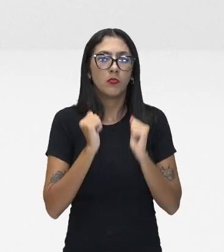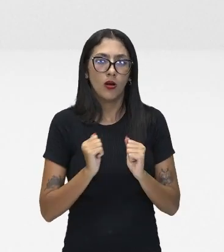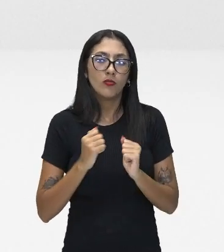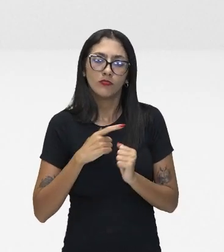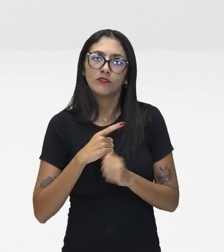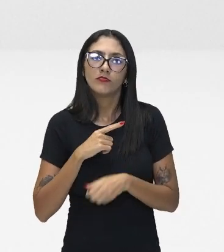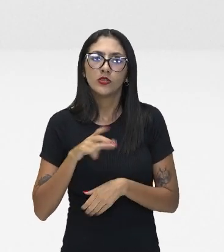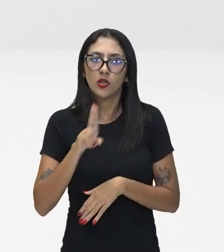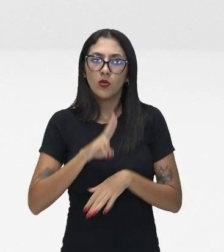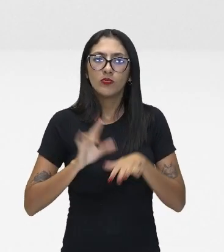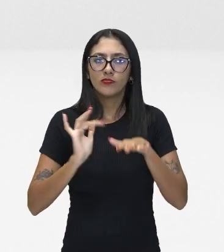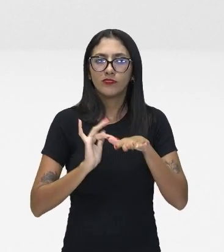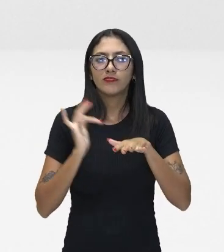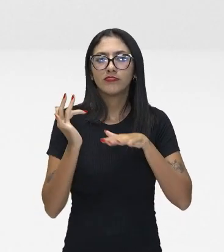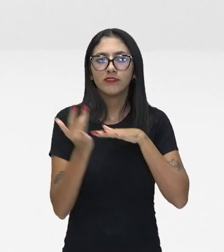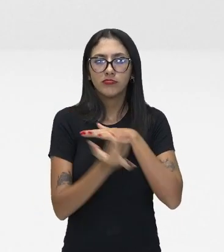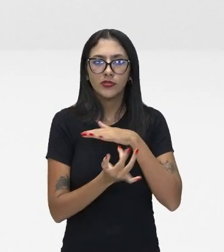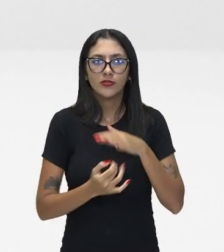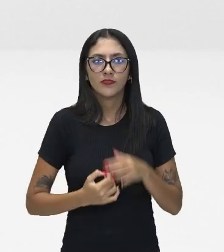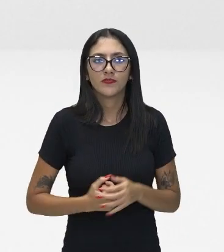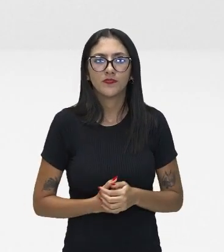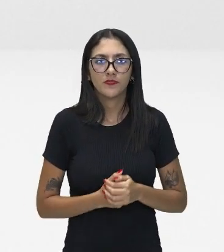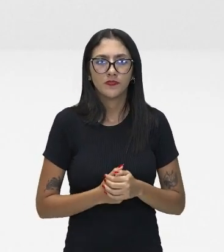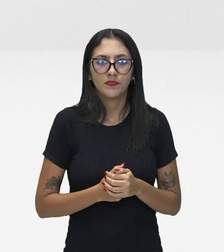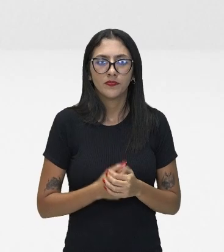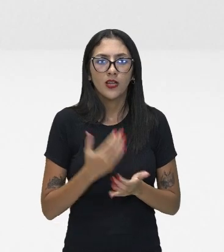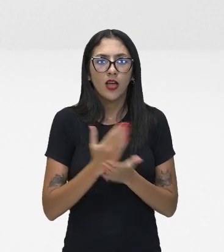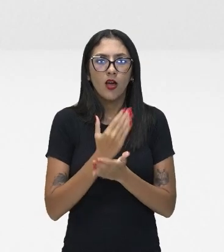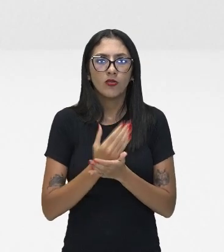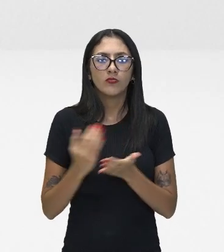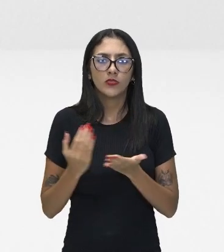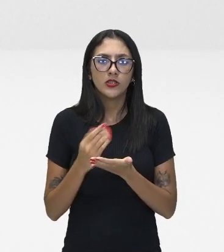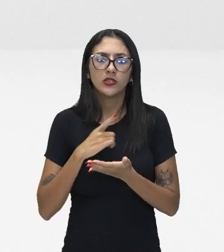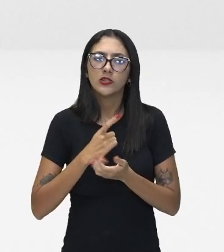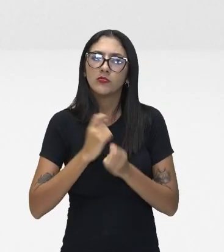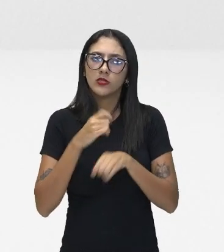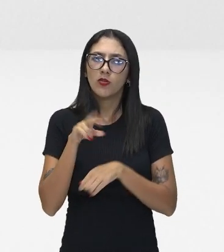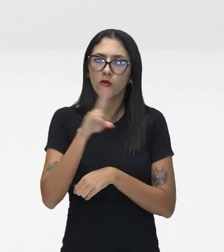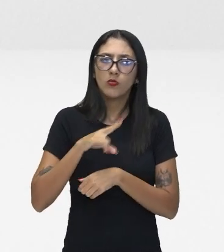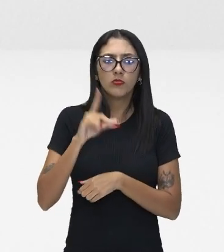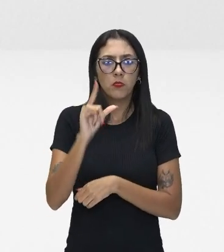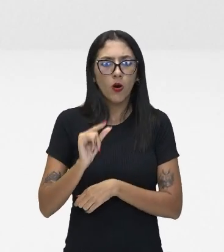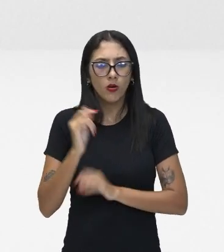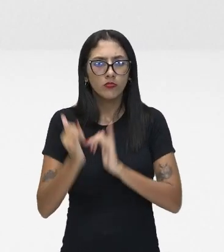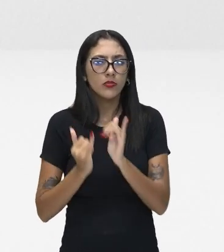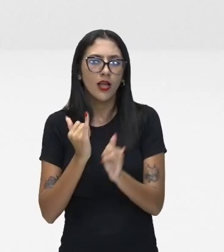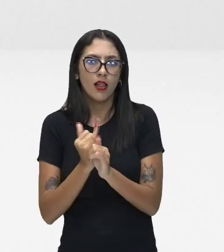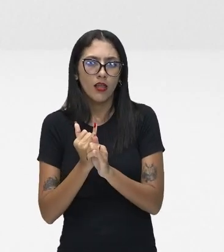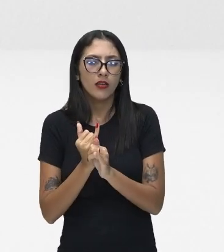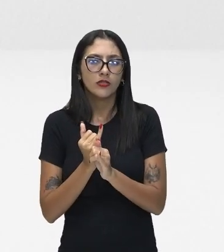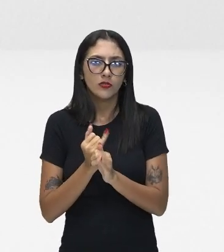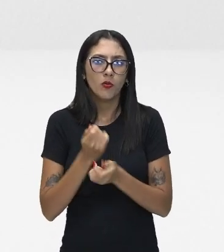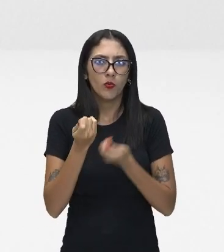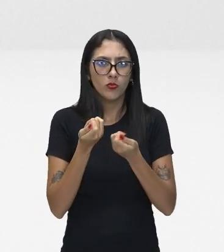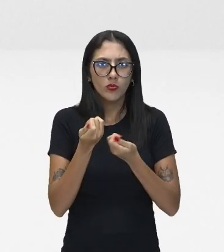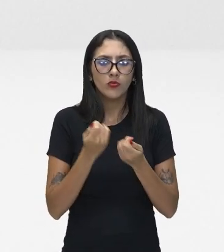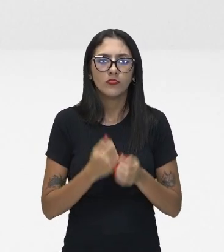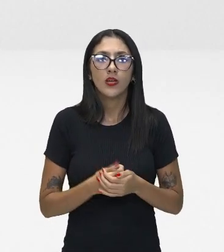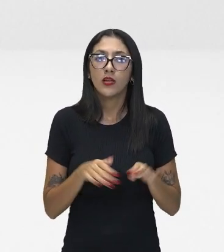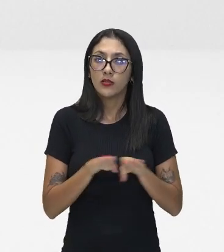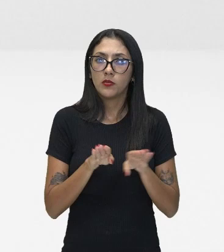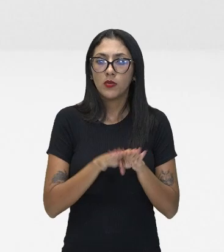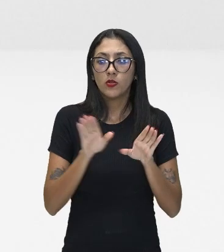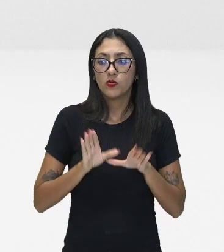mais usa, internet tem umas que usam bem poucos dados de internet. É possível você criar grupos em